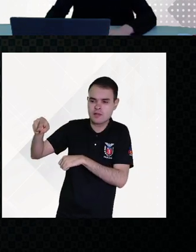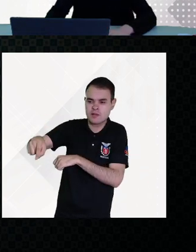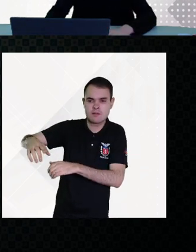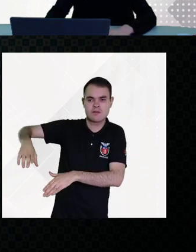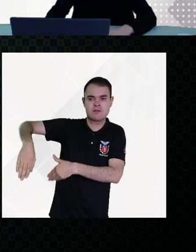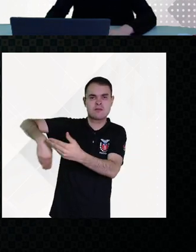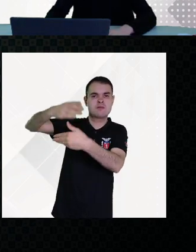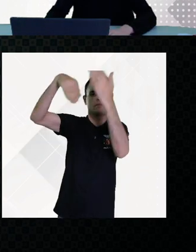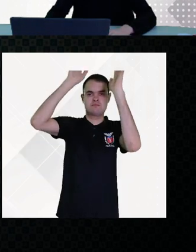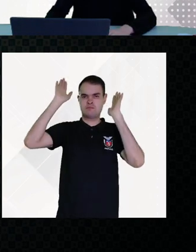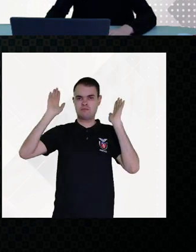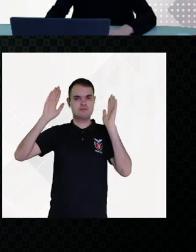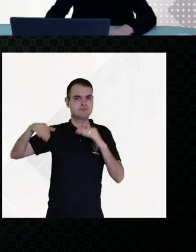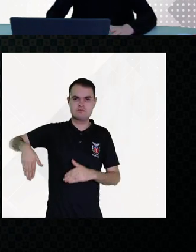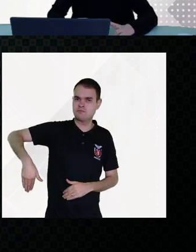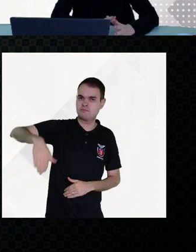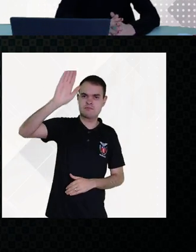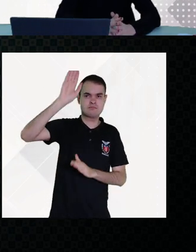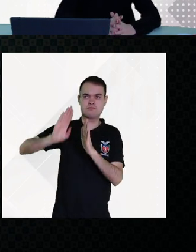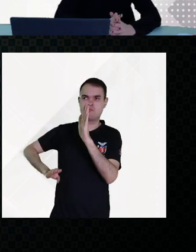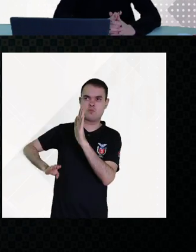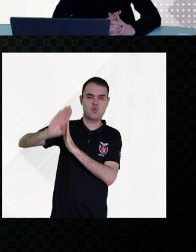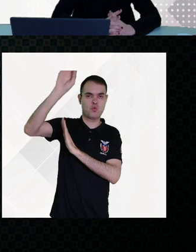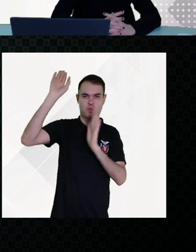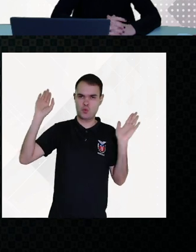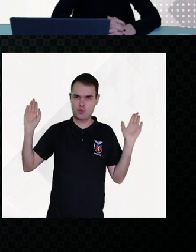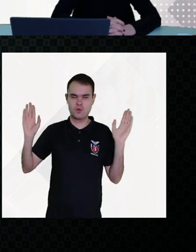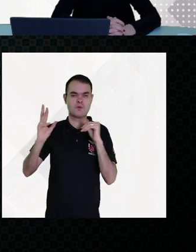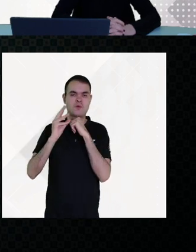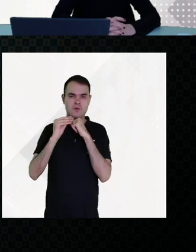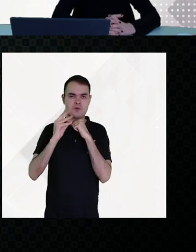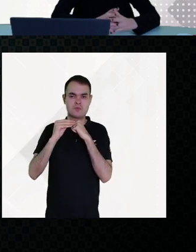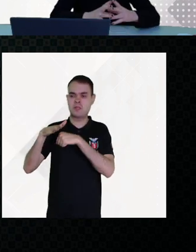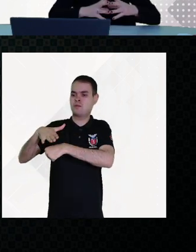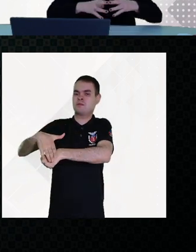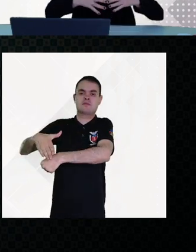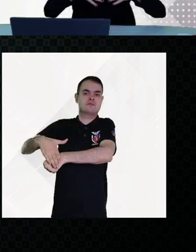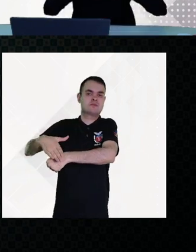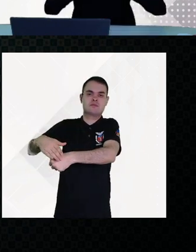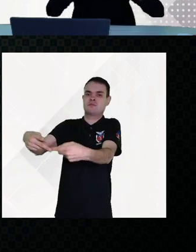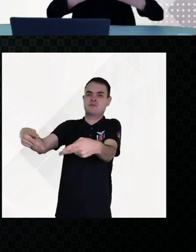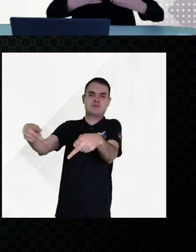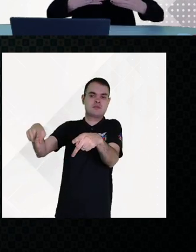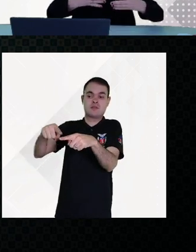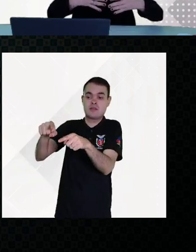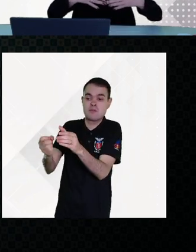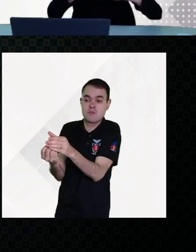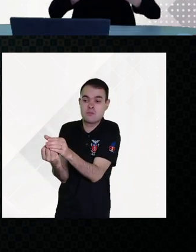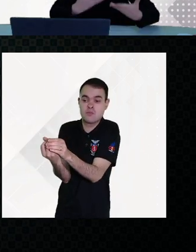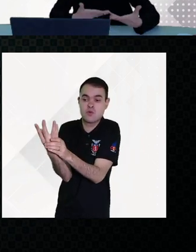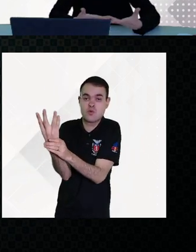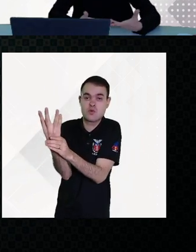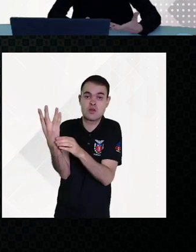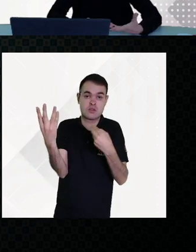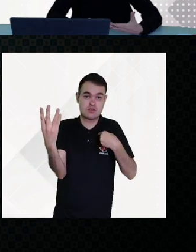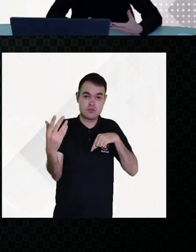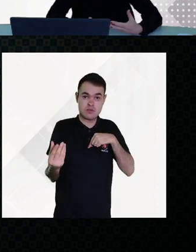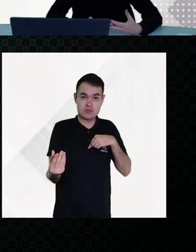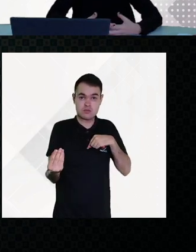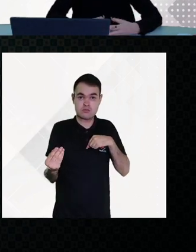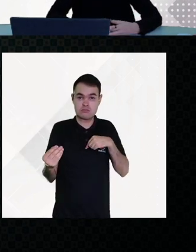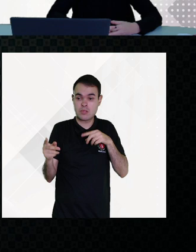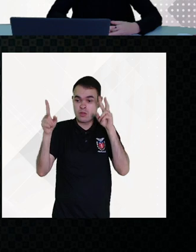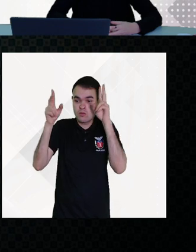estudante, essa estudante, tenham um conhecimento e gere, com aquilo que a gente colocou de